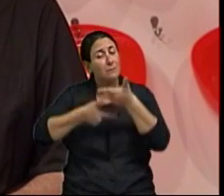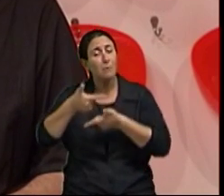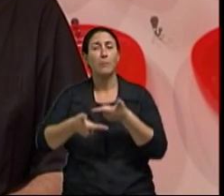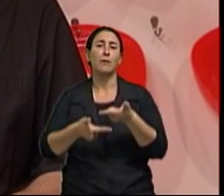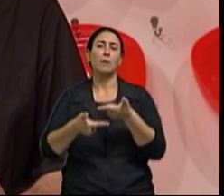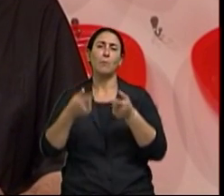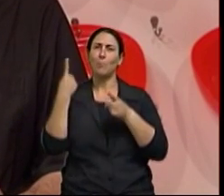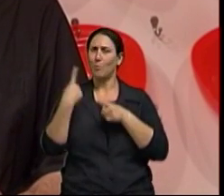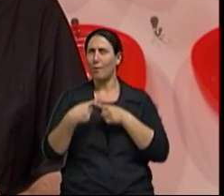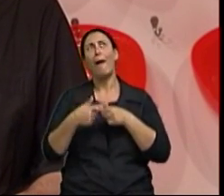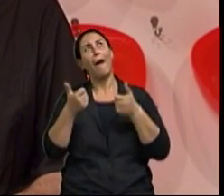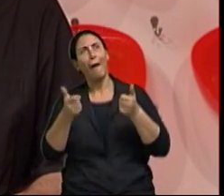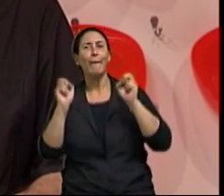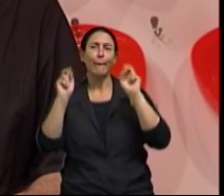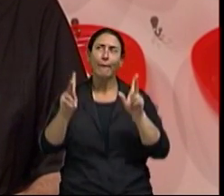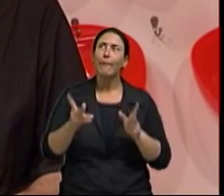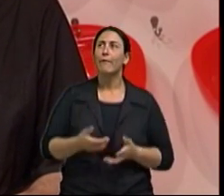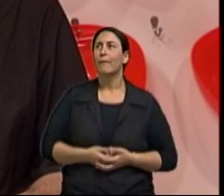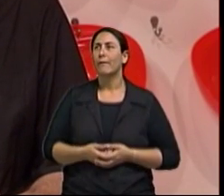que, ok, né,